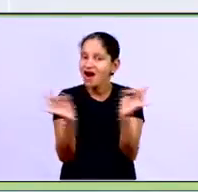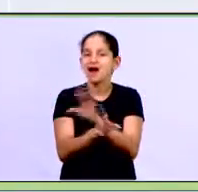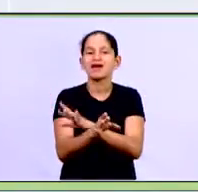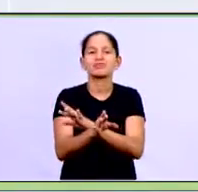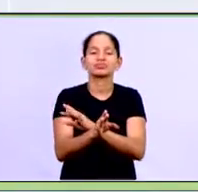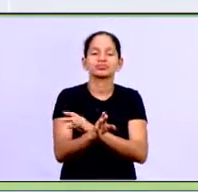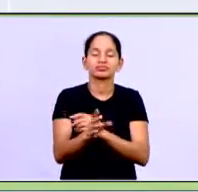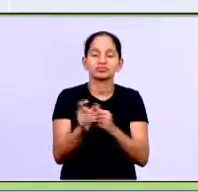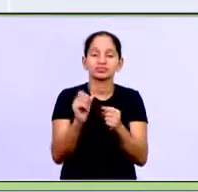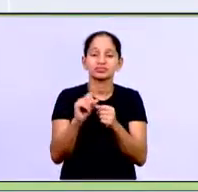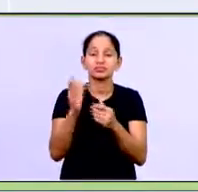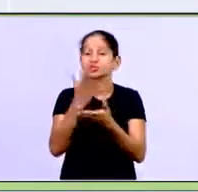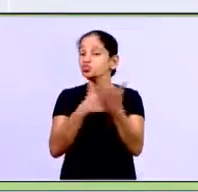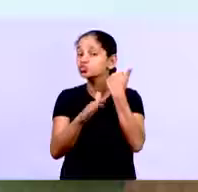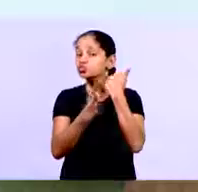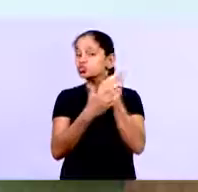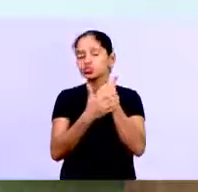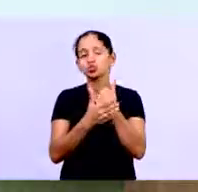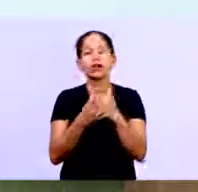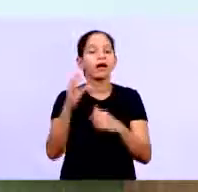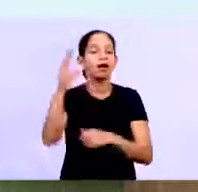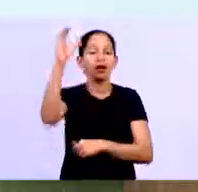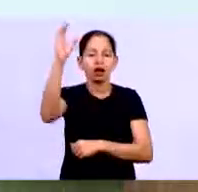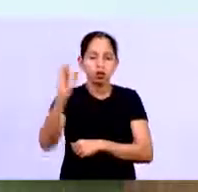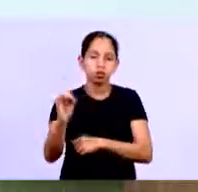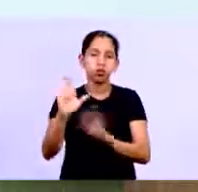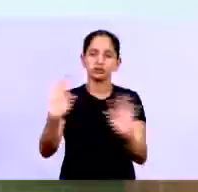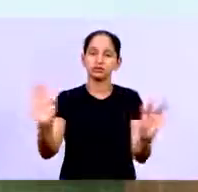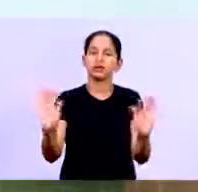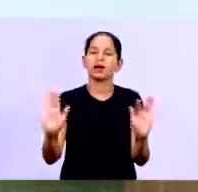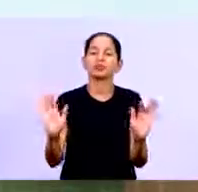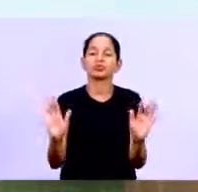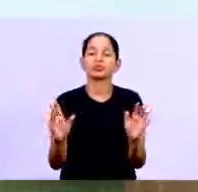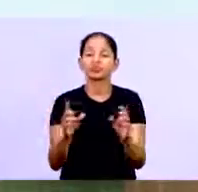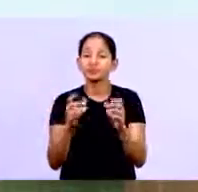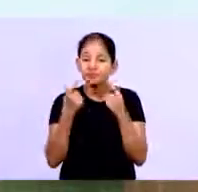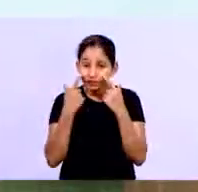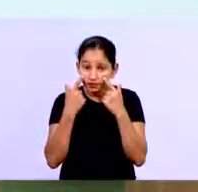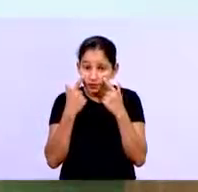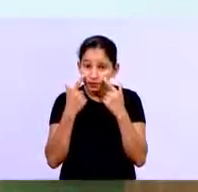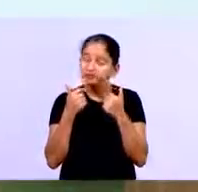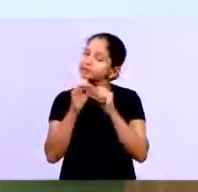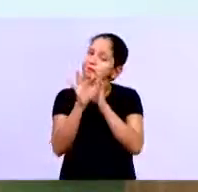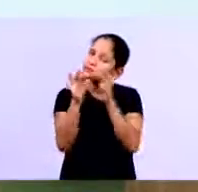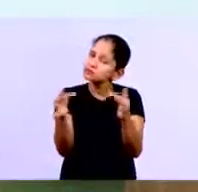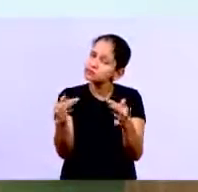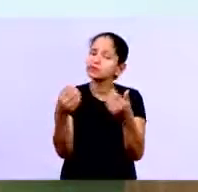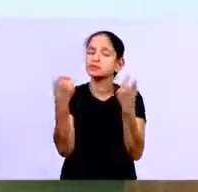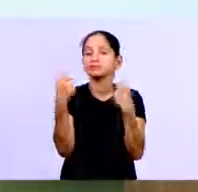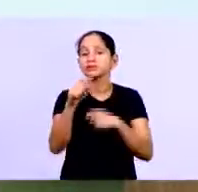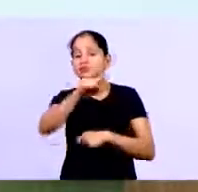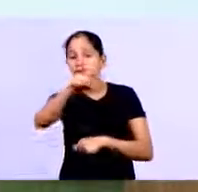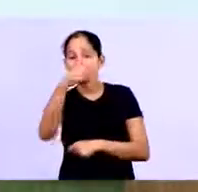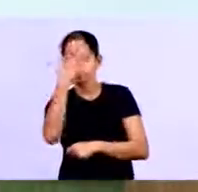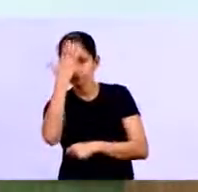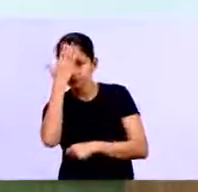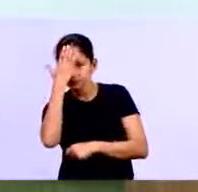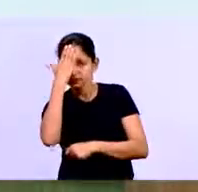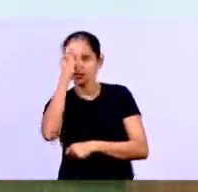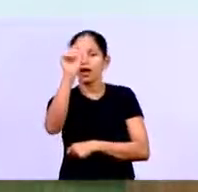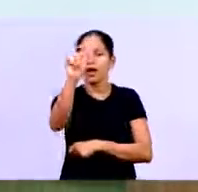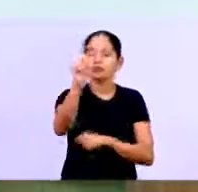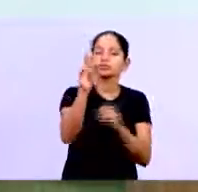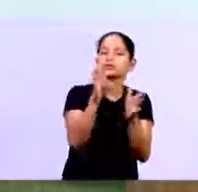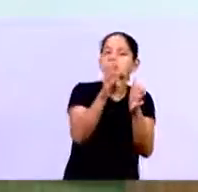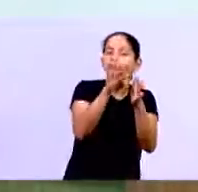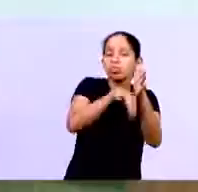prestação. E aí eu finalizo o meu problema. Viram como é que é simples? Você precisa de saber a amortização.